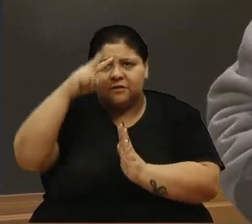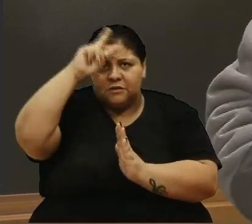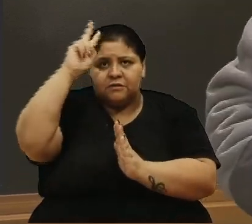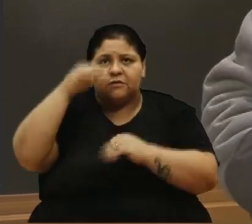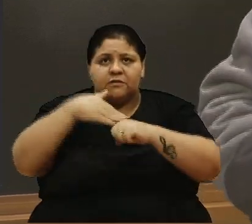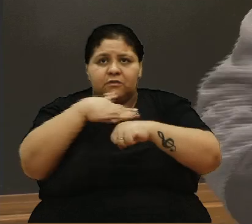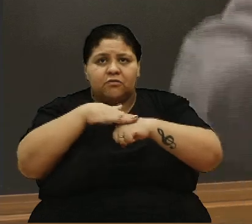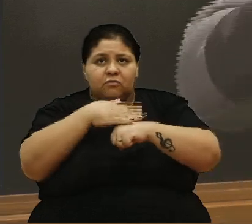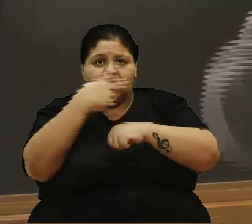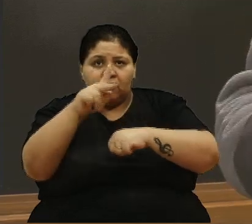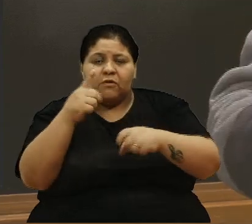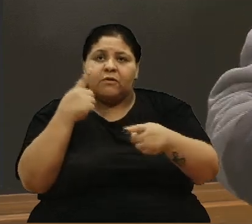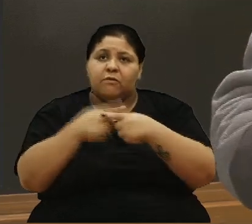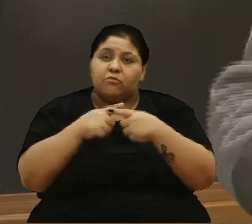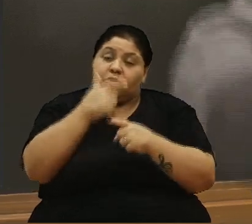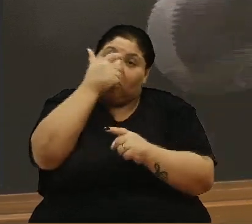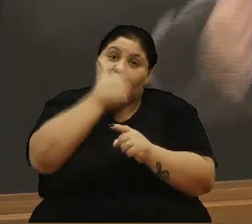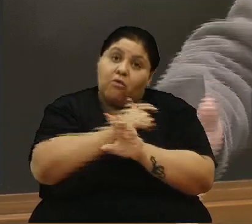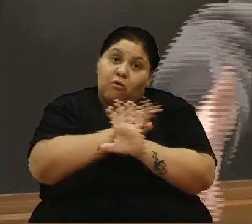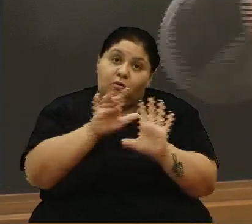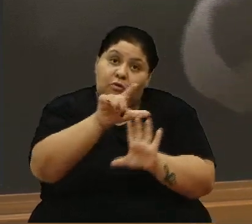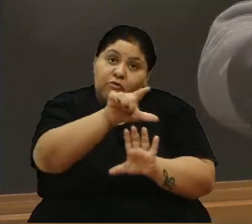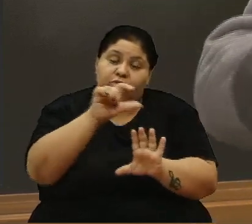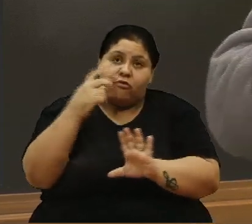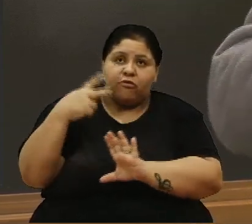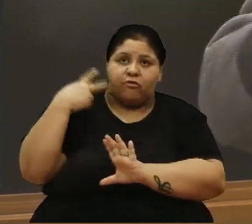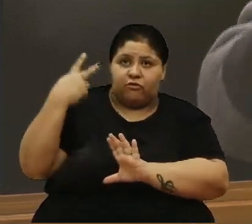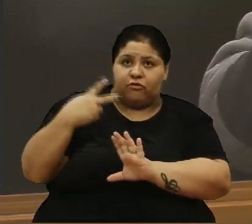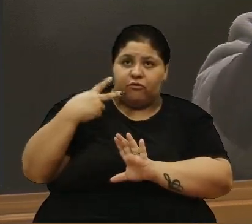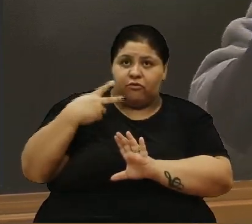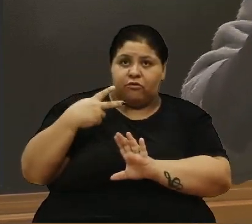converse com o senhor, porque parece que ele foi eleito vereador